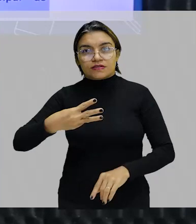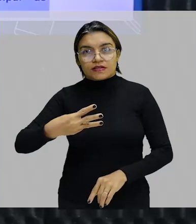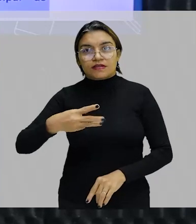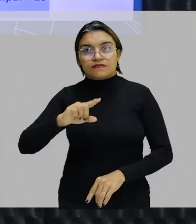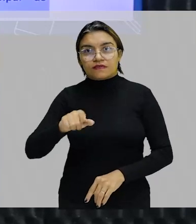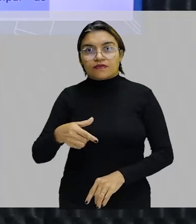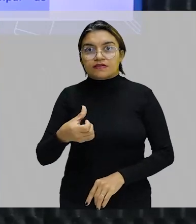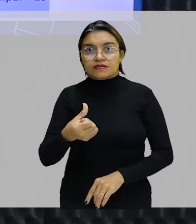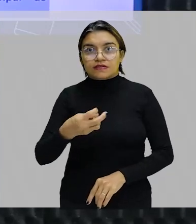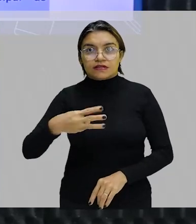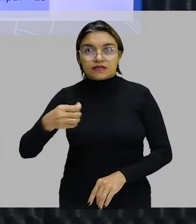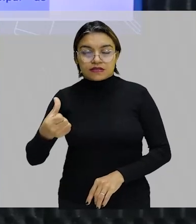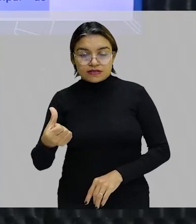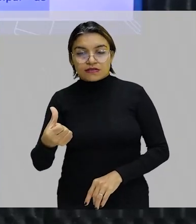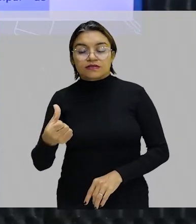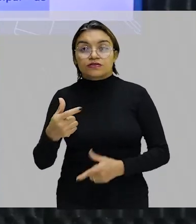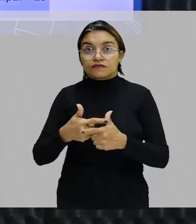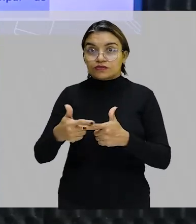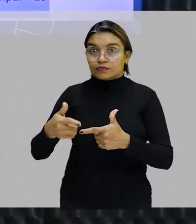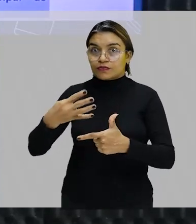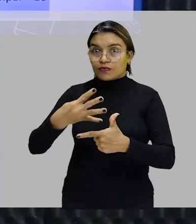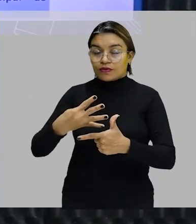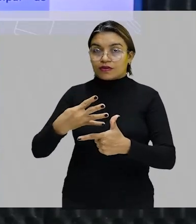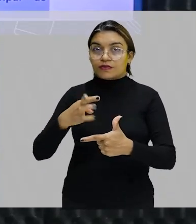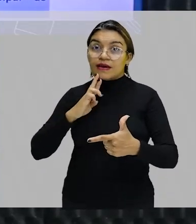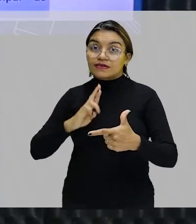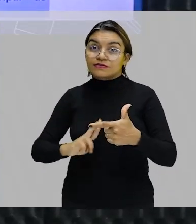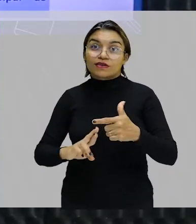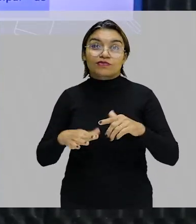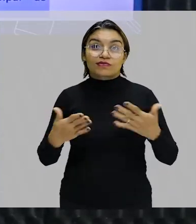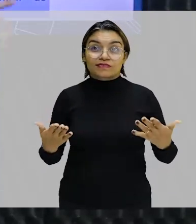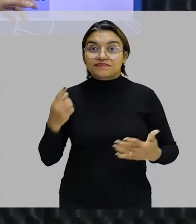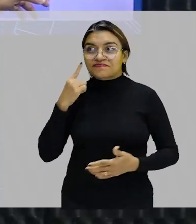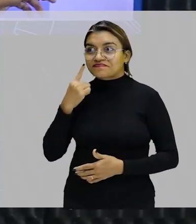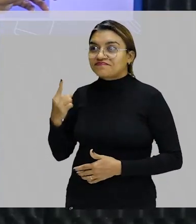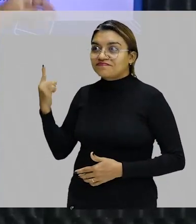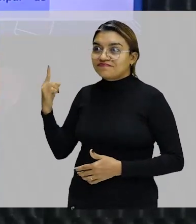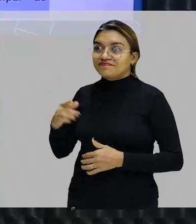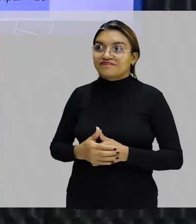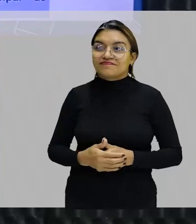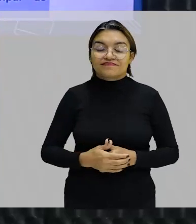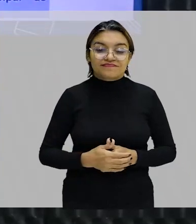3,636 dividido por 4. Qual vai ser o meu resultado? Olha só,